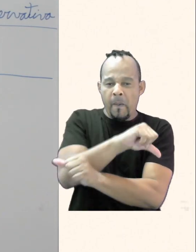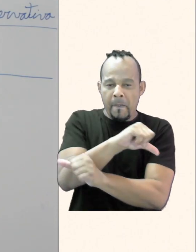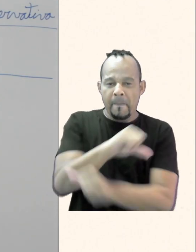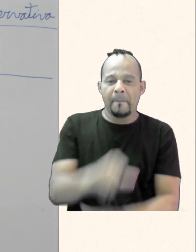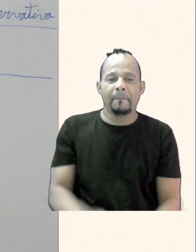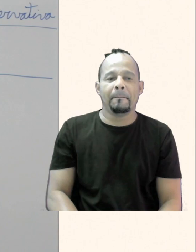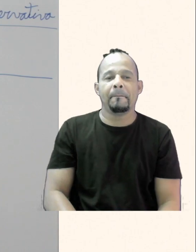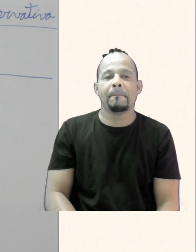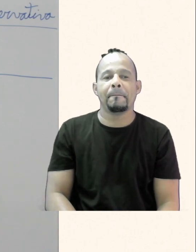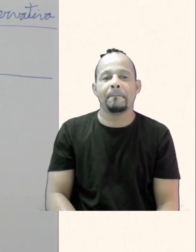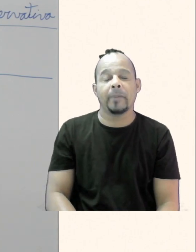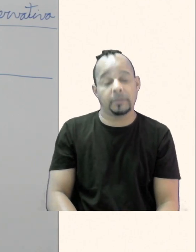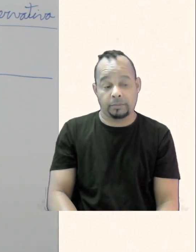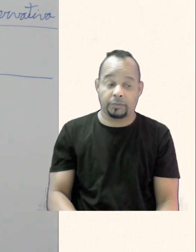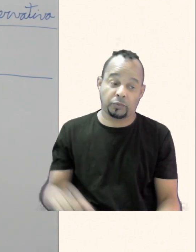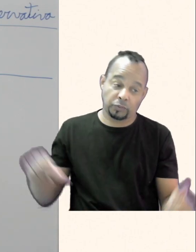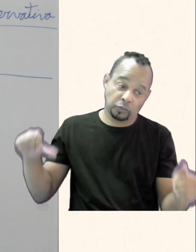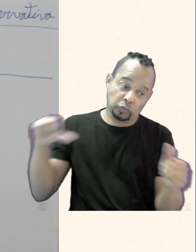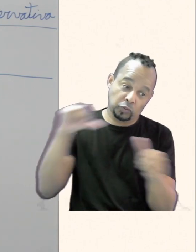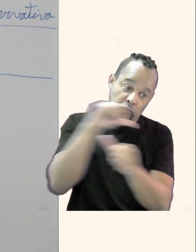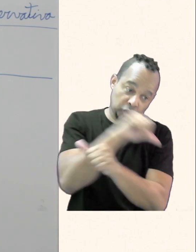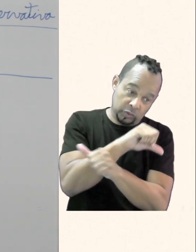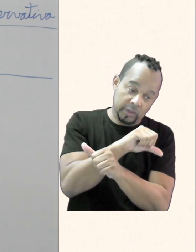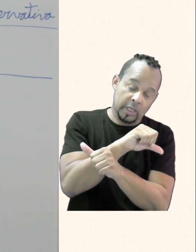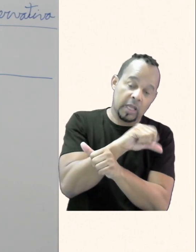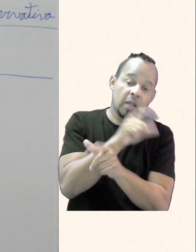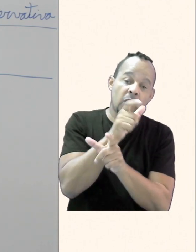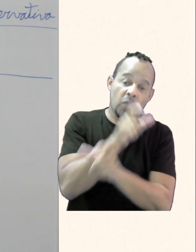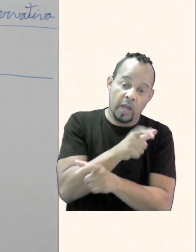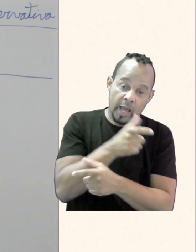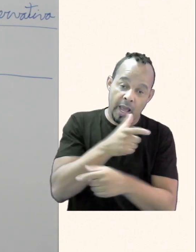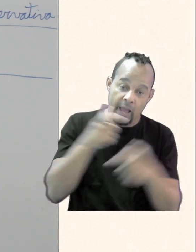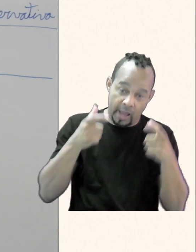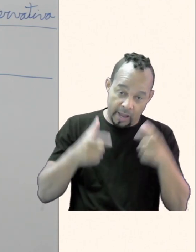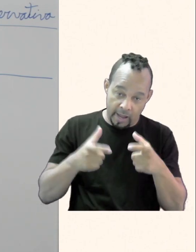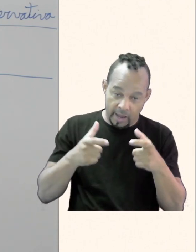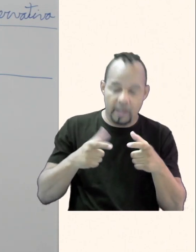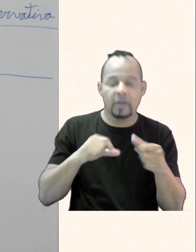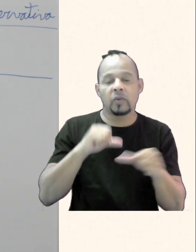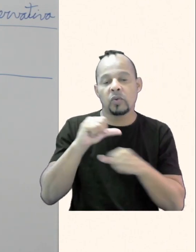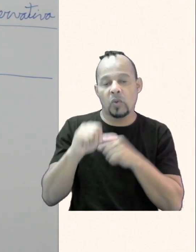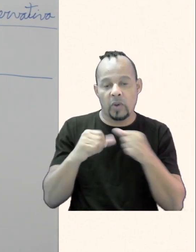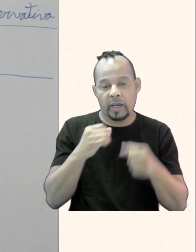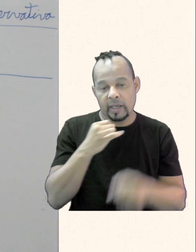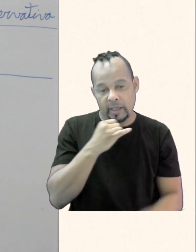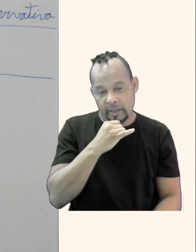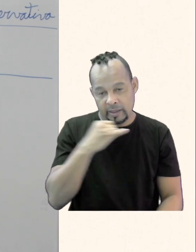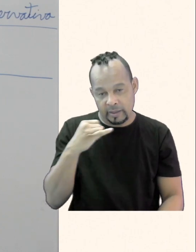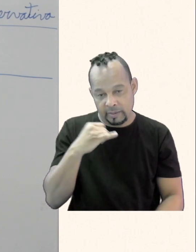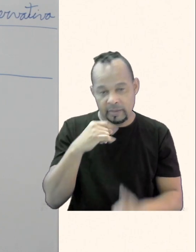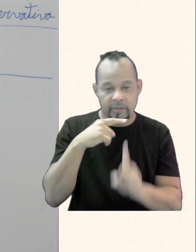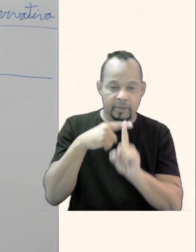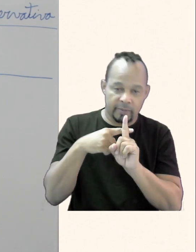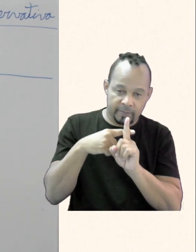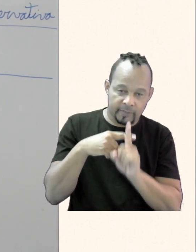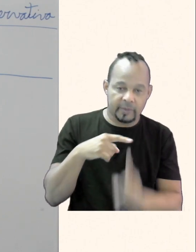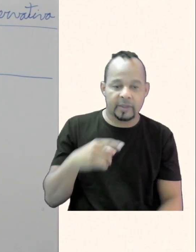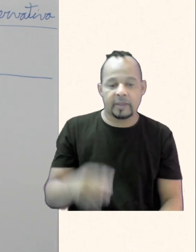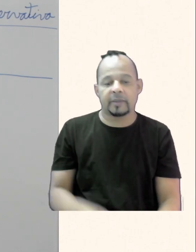de sinal. Então, vai ficar a integral sobre C2 de